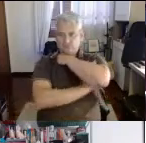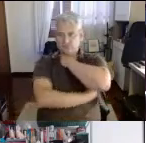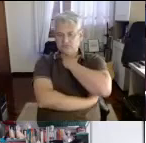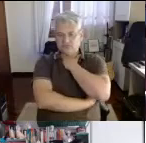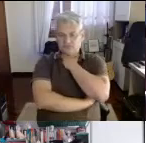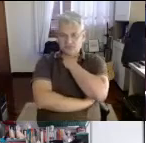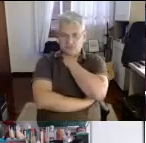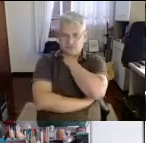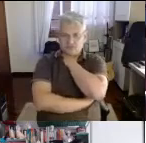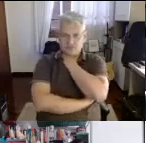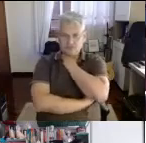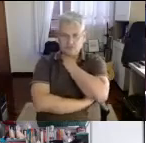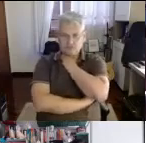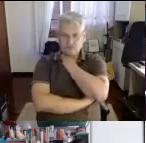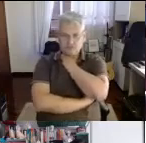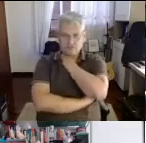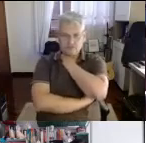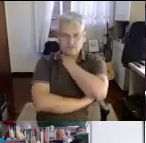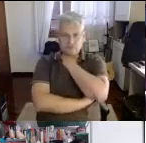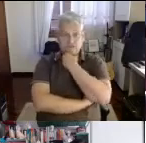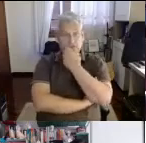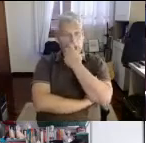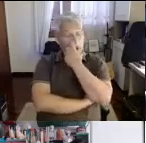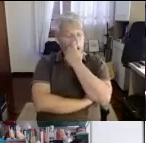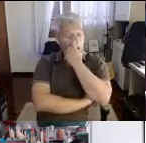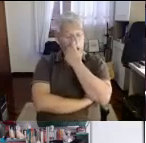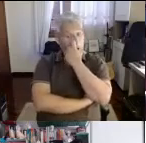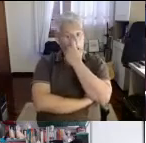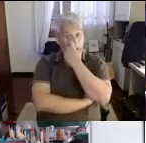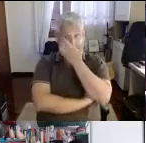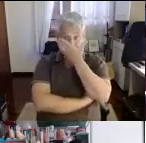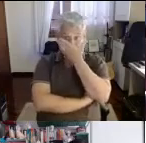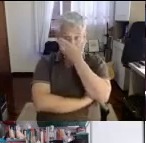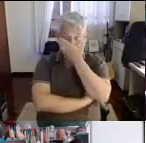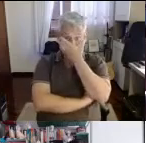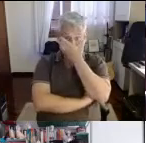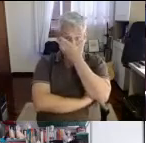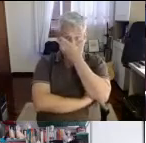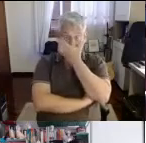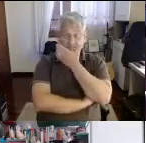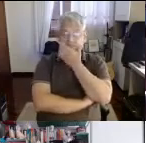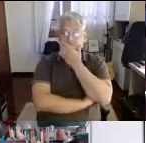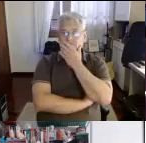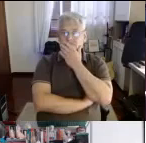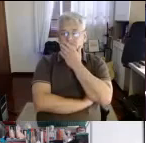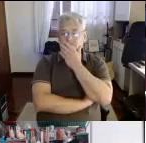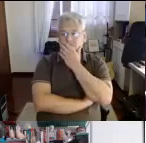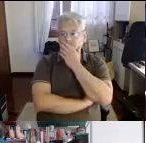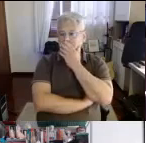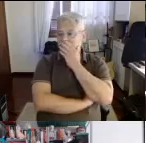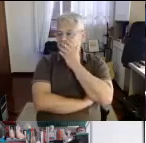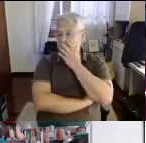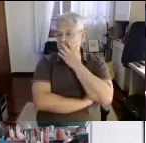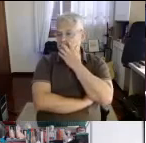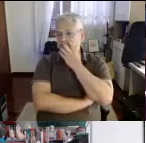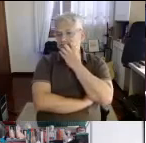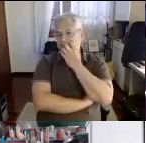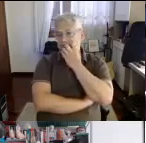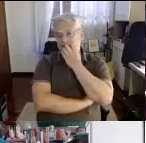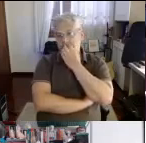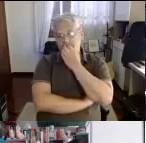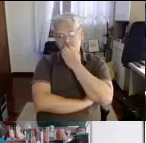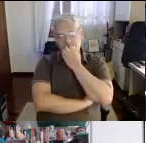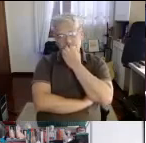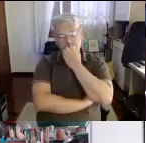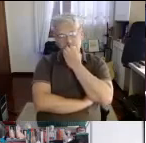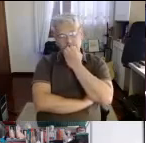parte, será retratada os quesitos envolvidos na interação vento-estrutura e, em seguida, será